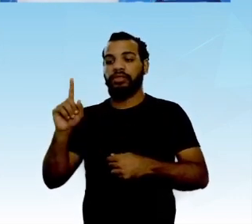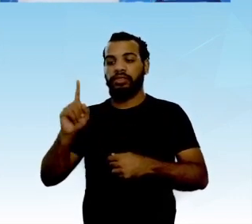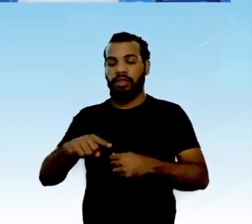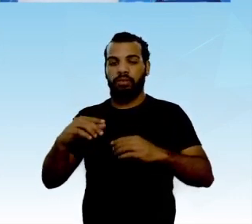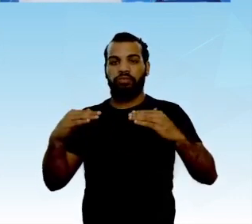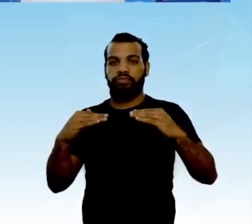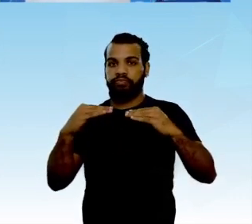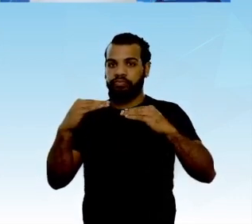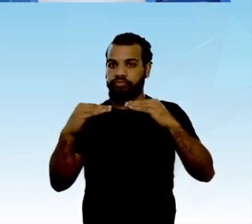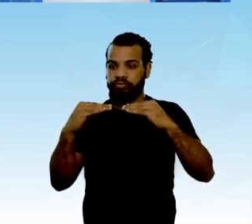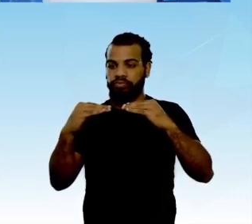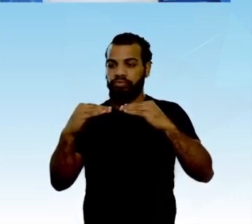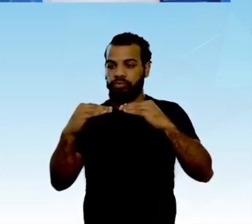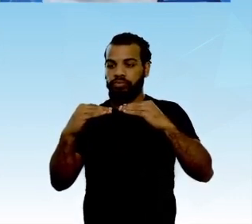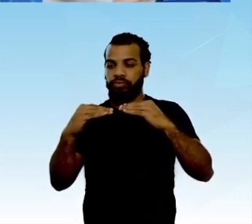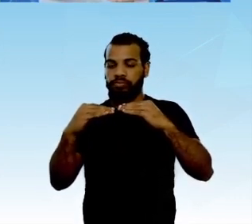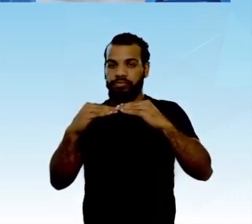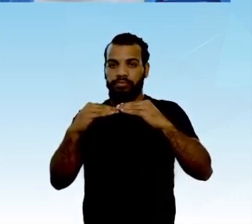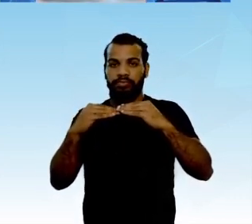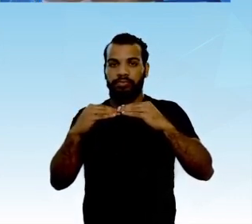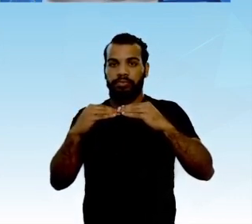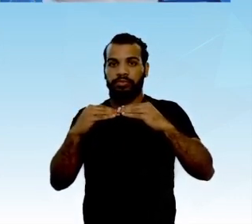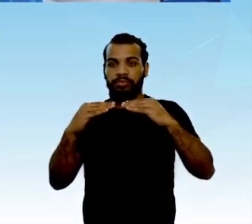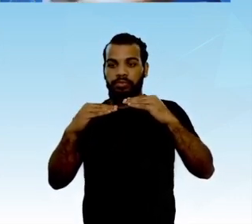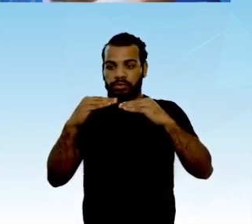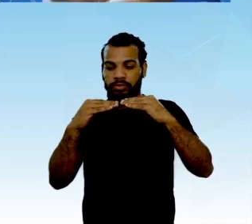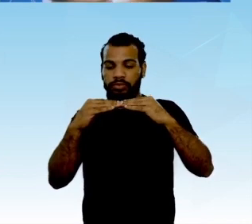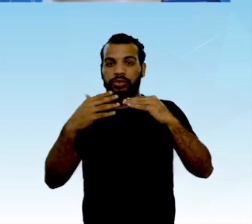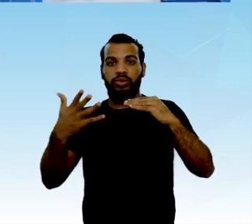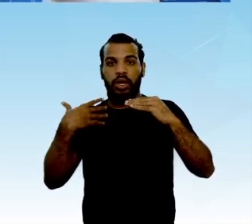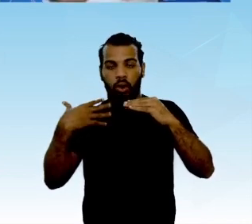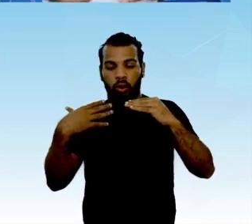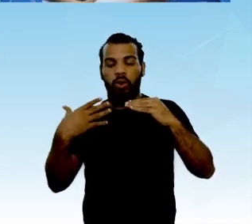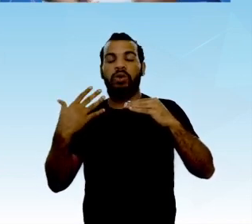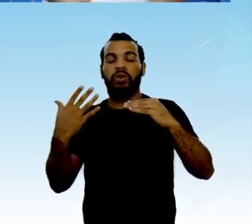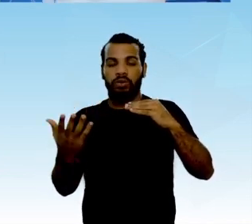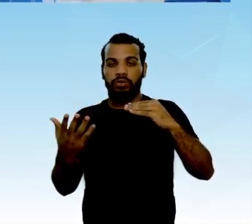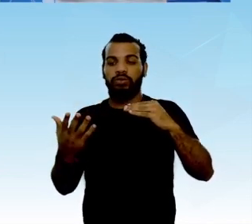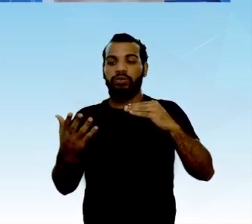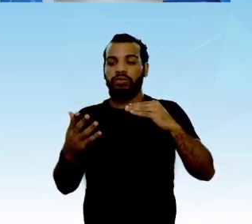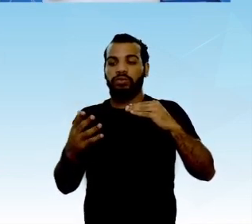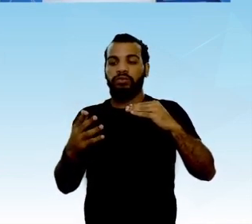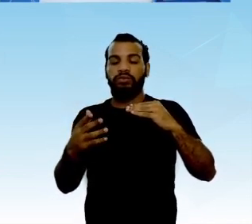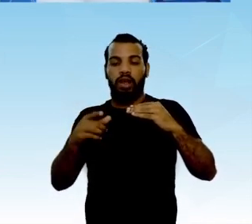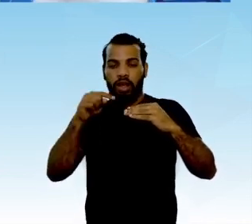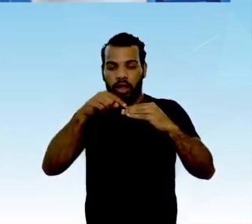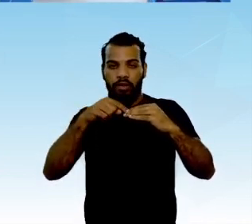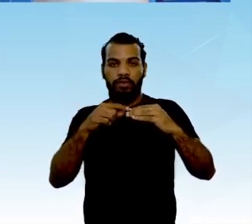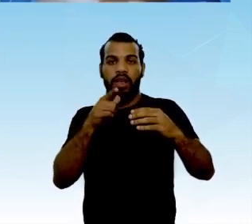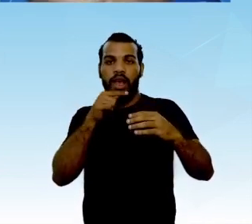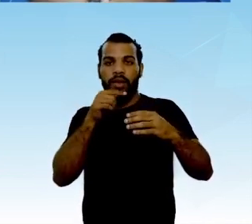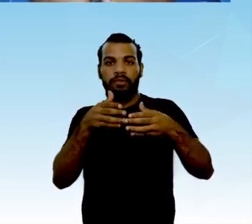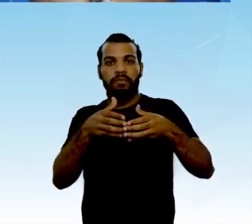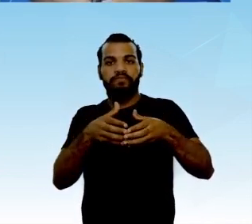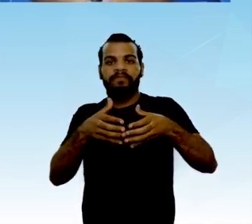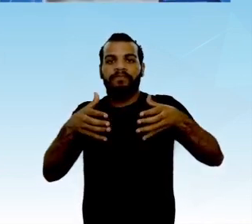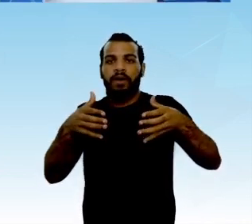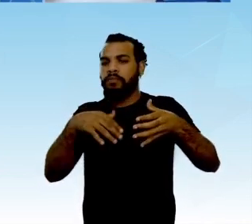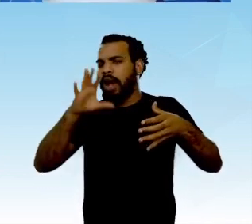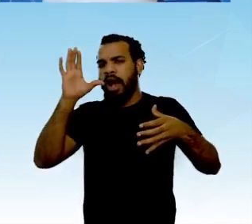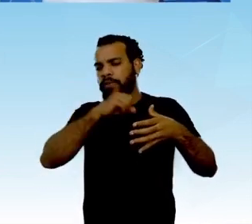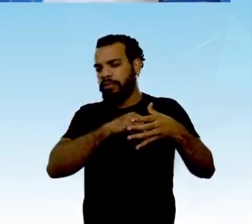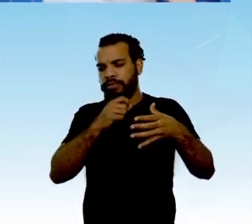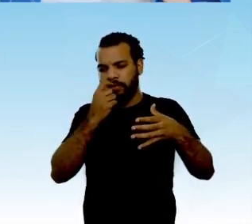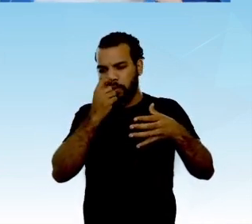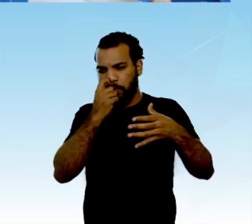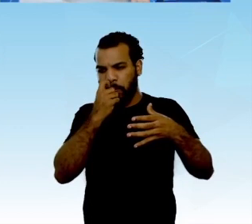equilíbrio. Então, quando você fornece calor, em geral, um líquido dilata mais rápido do que um sólido.